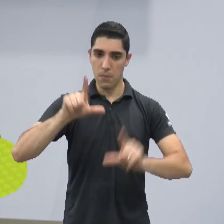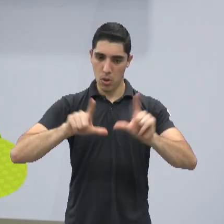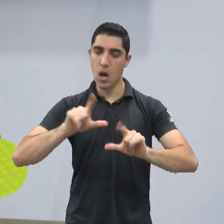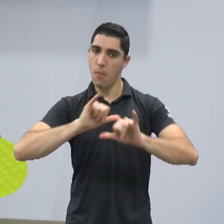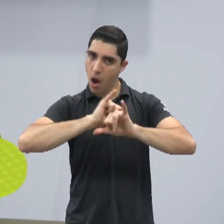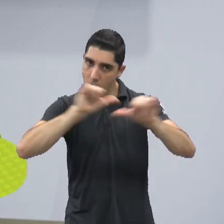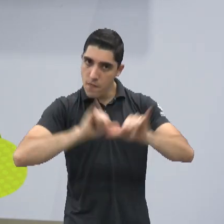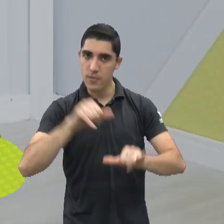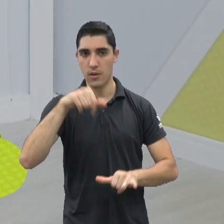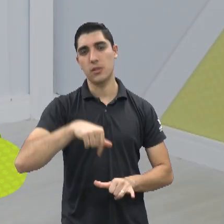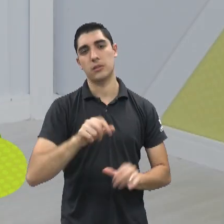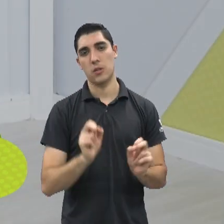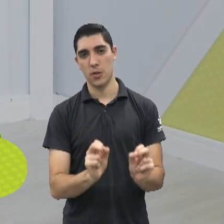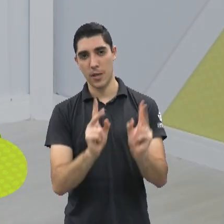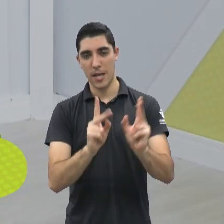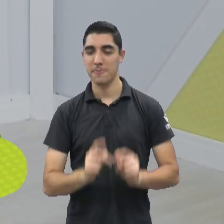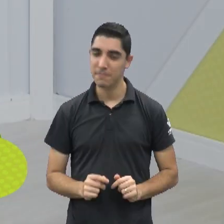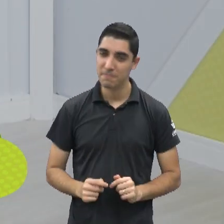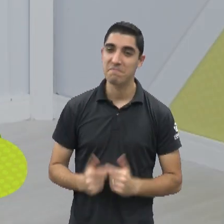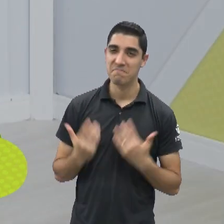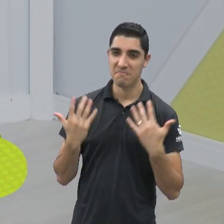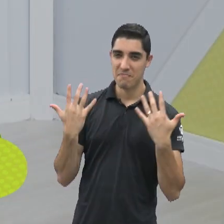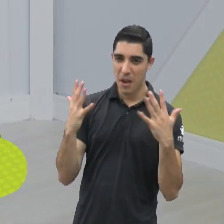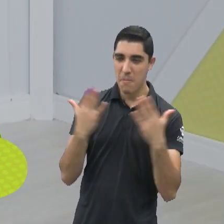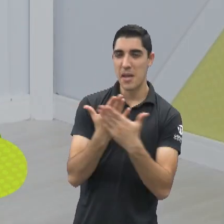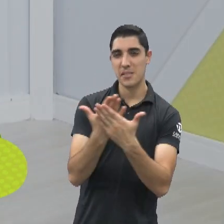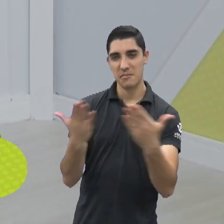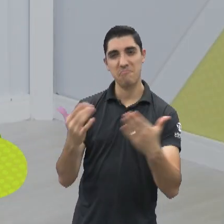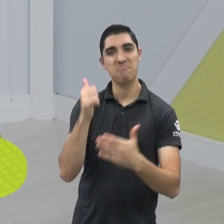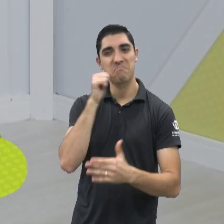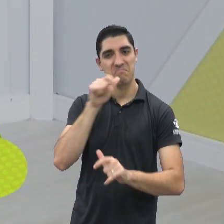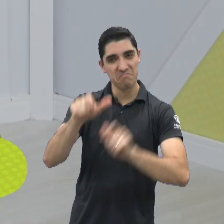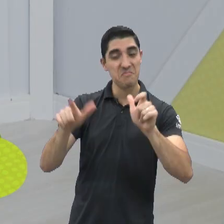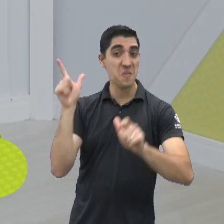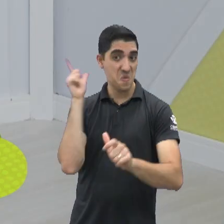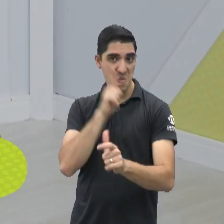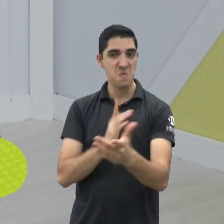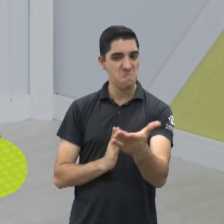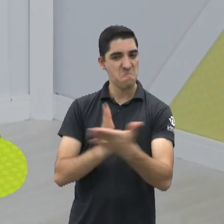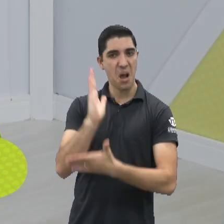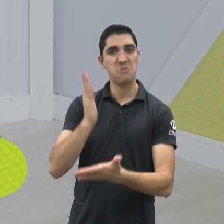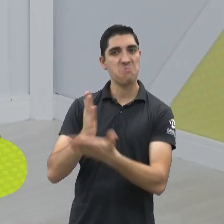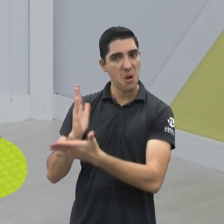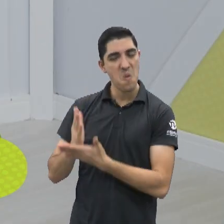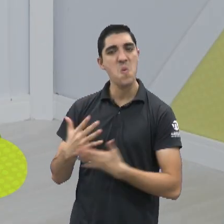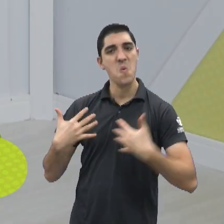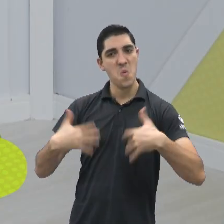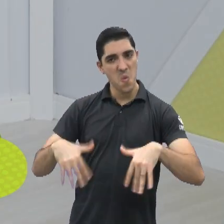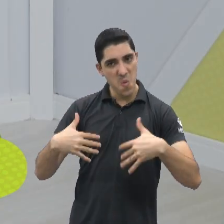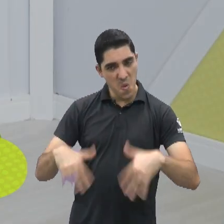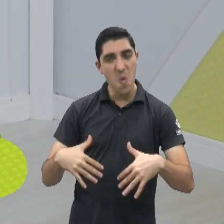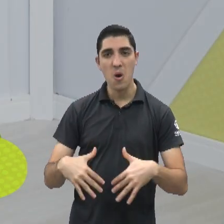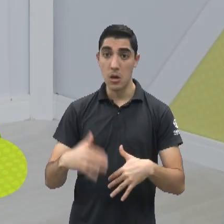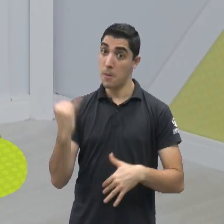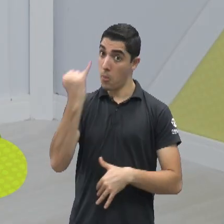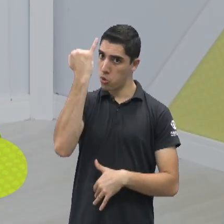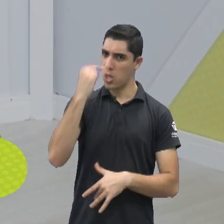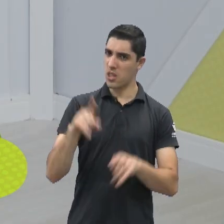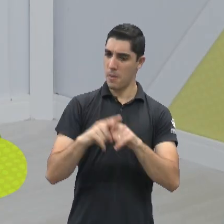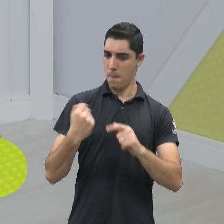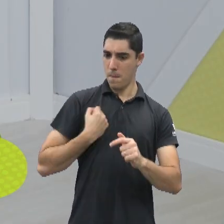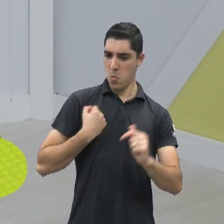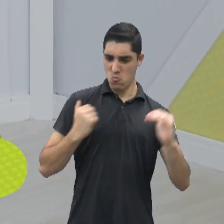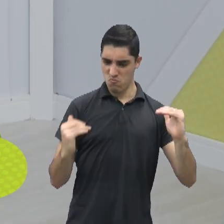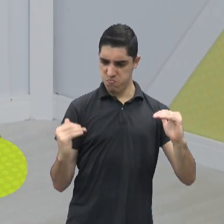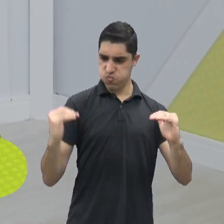aqui no Hora do Esporte. Parabéns para as meninas, né? Conseguiram passar aí com méritos, com folga também, que é muito importante. Agora esperar